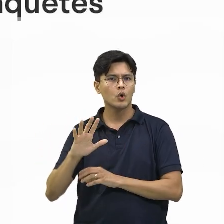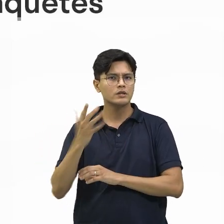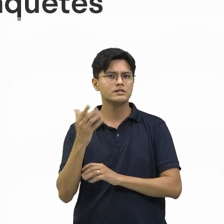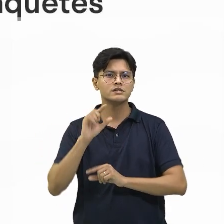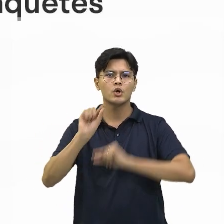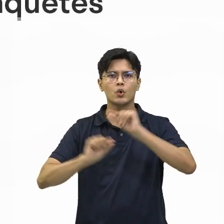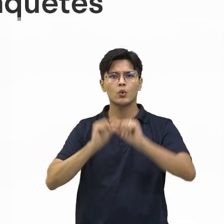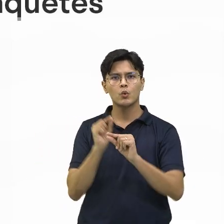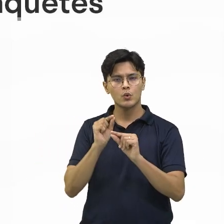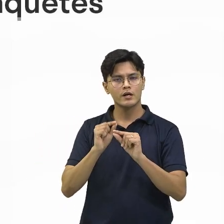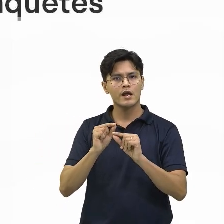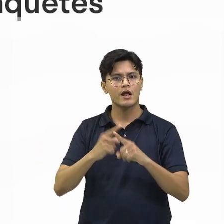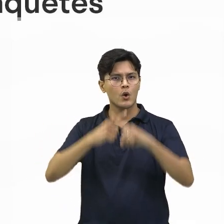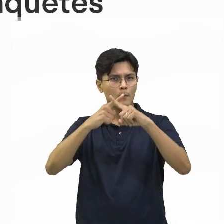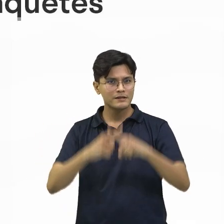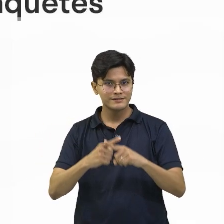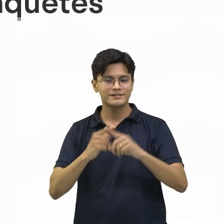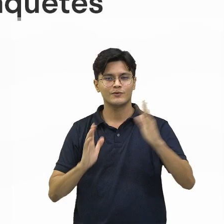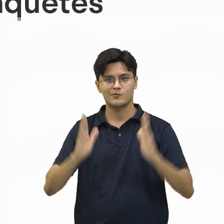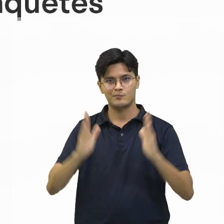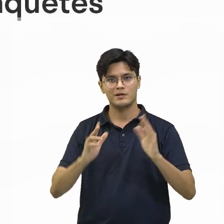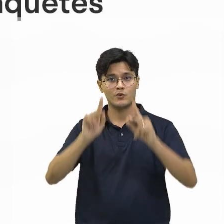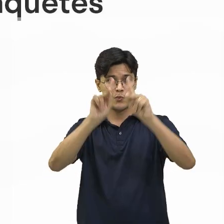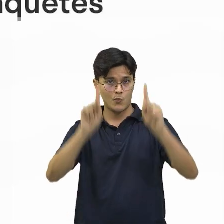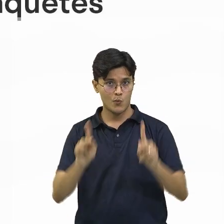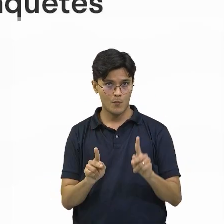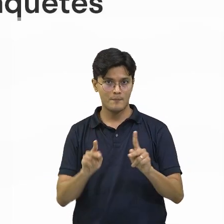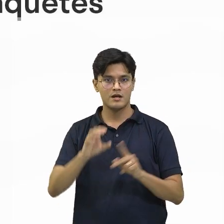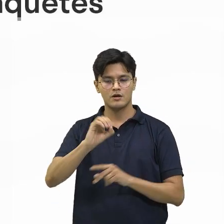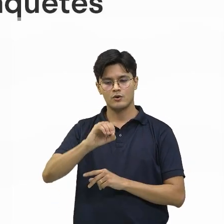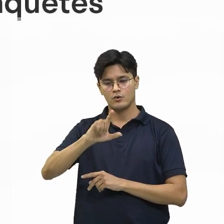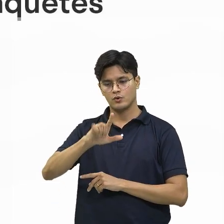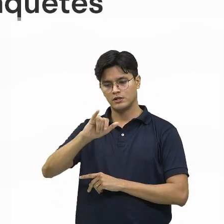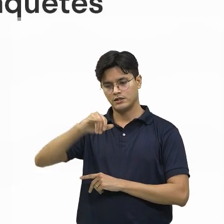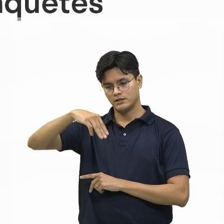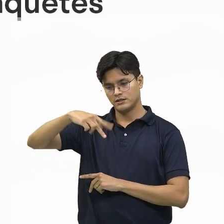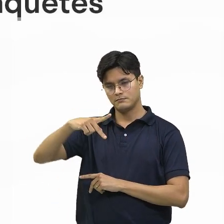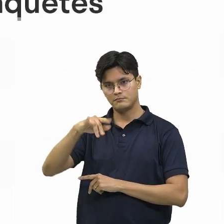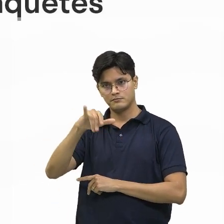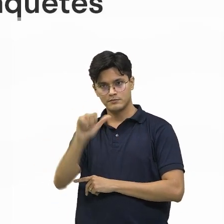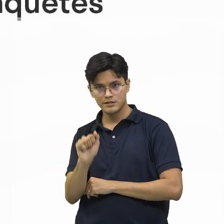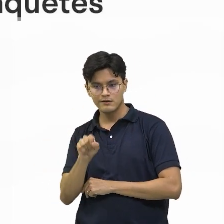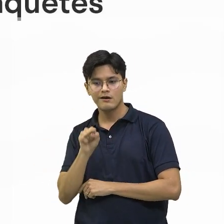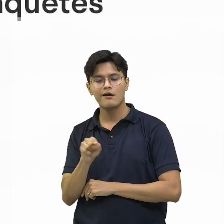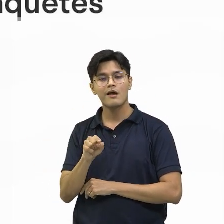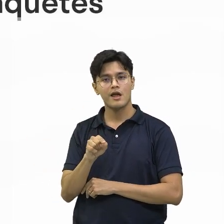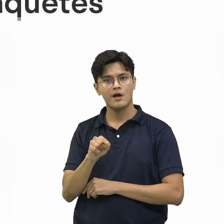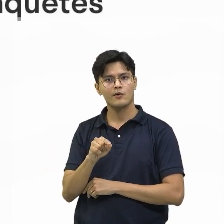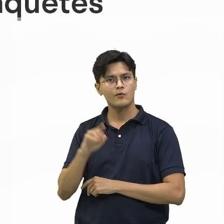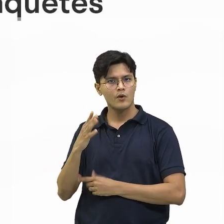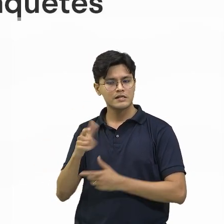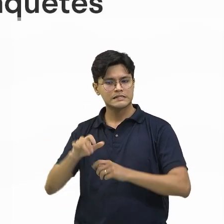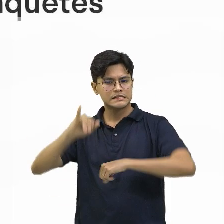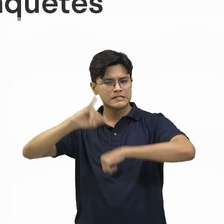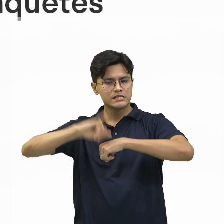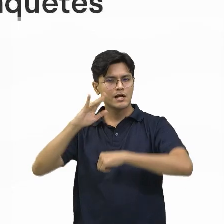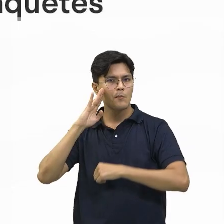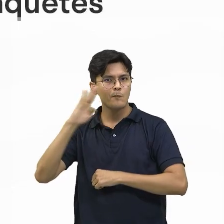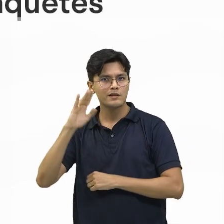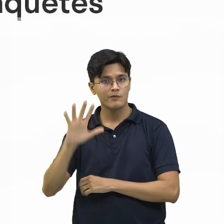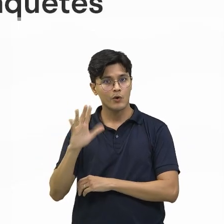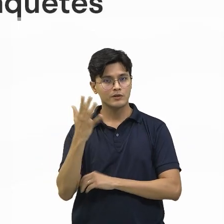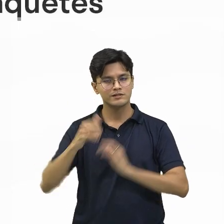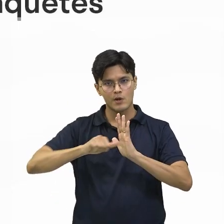em tempos de paz. E Olímpia foi a sede justamente da primeira competição para